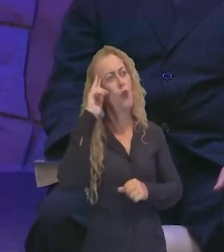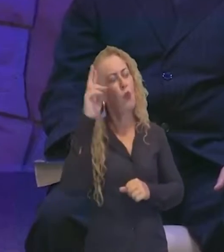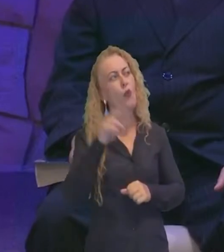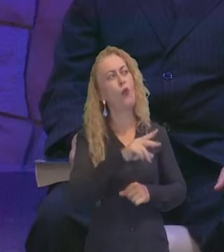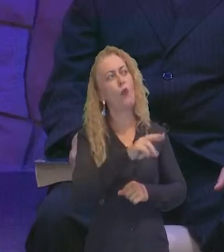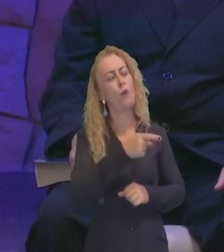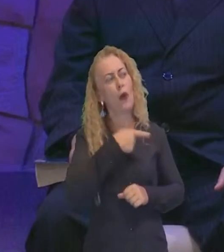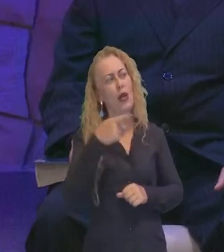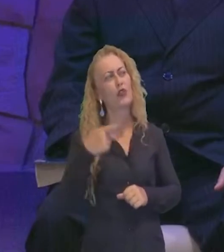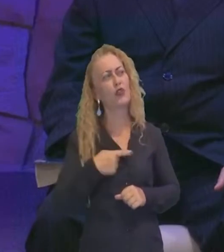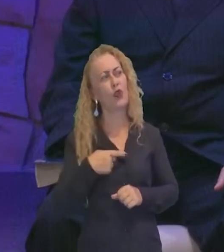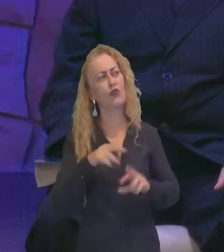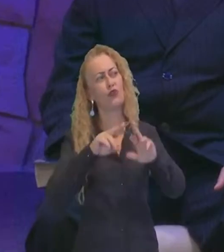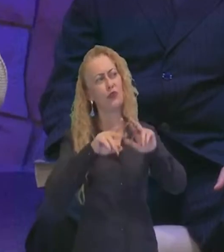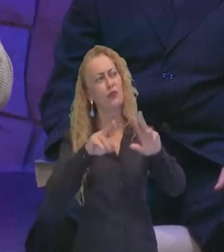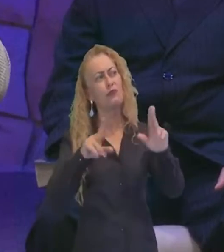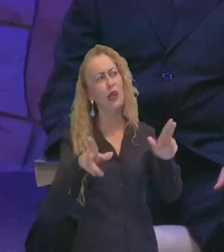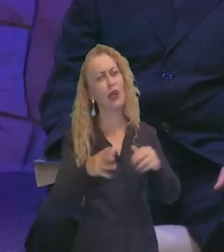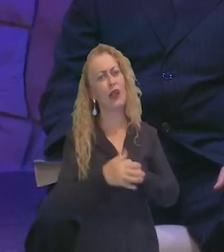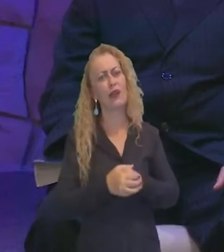gosto.